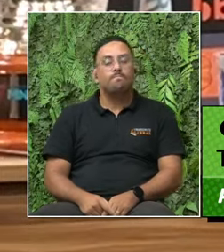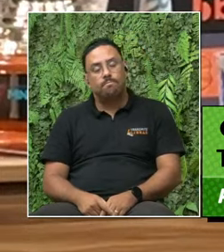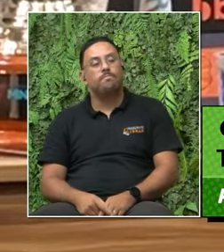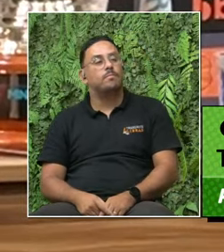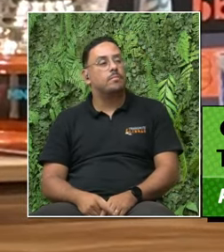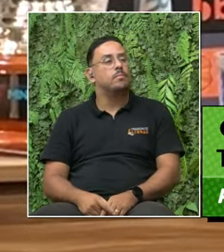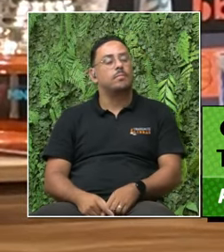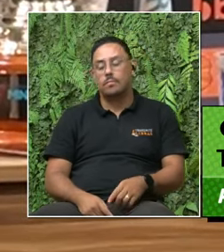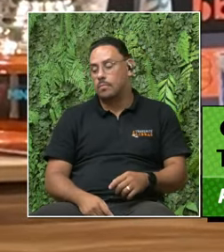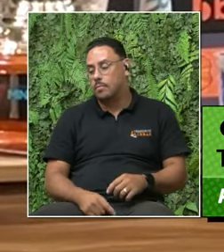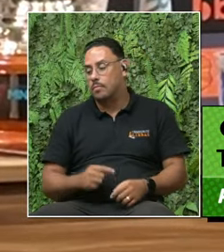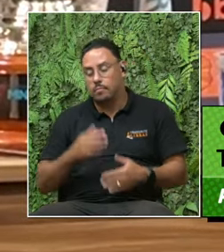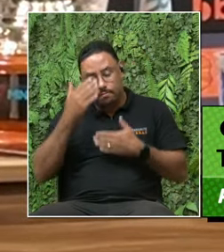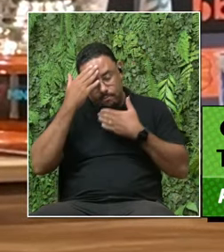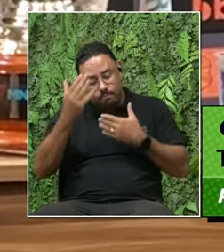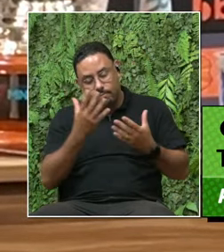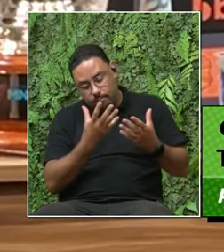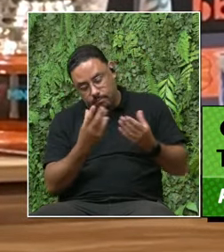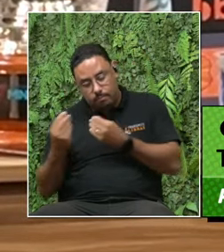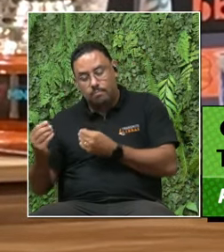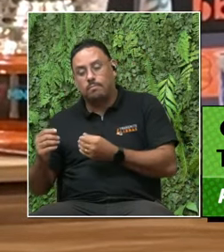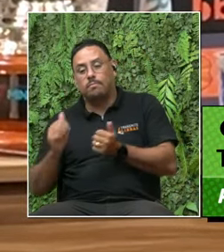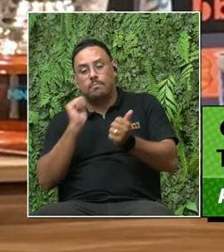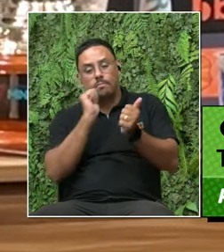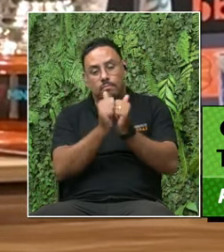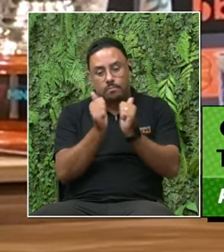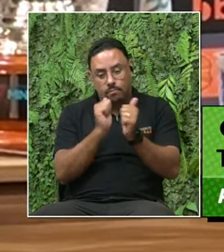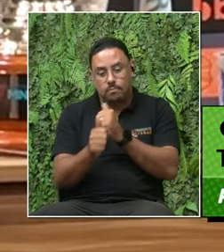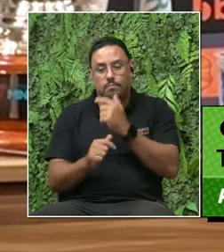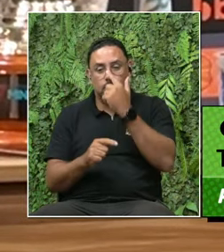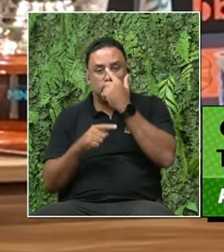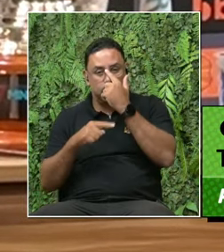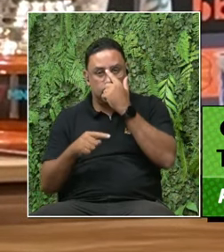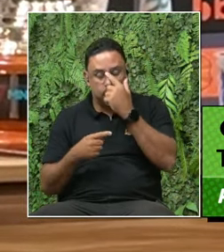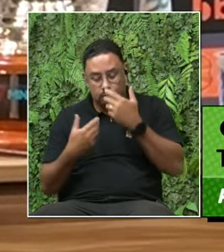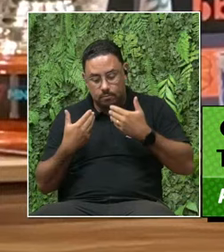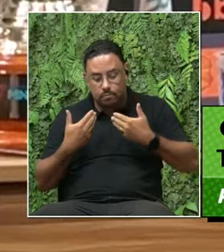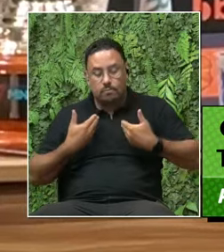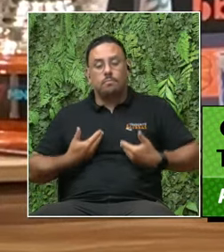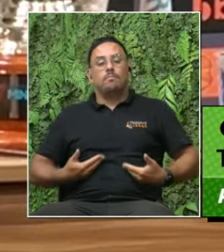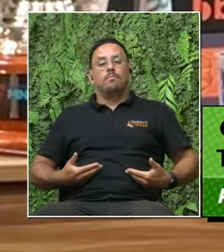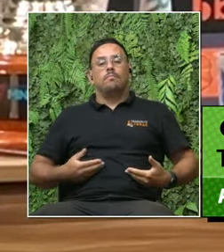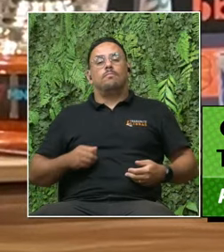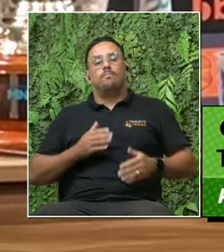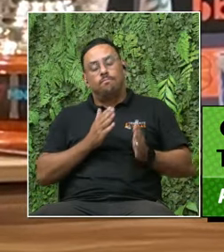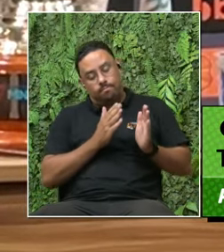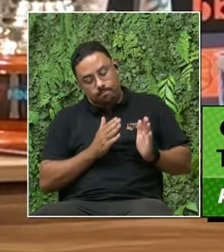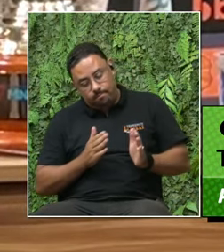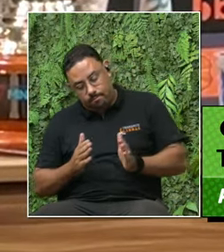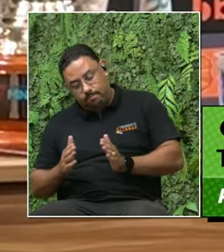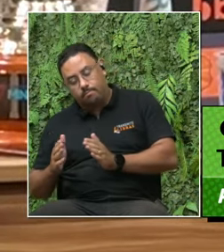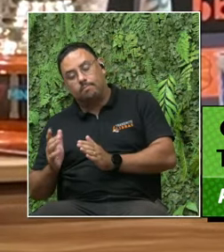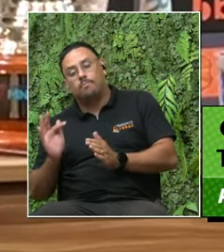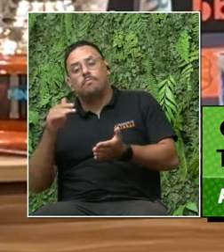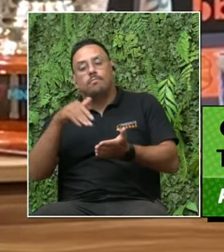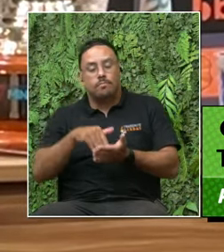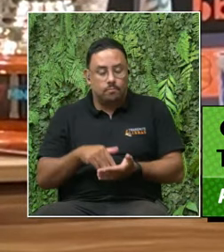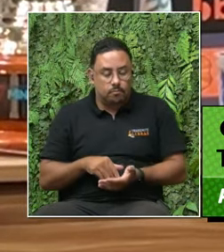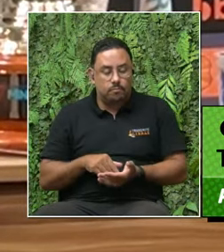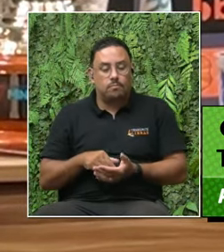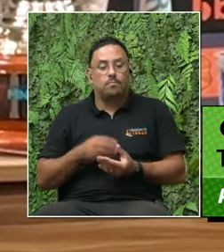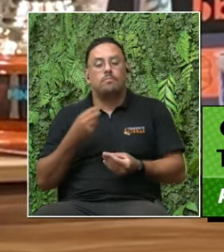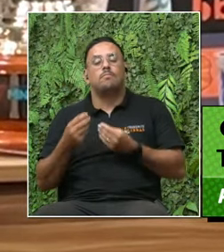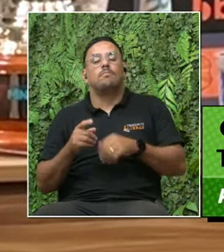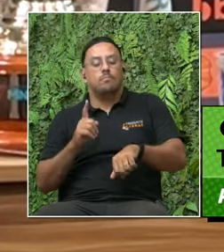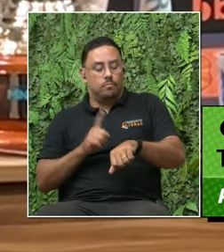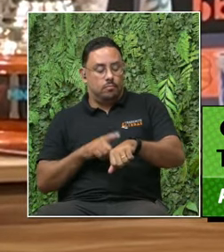s le agradeo a los jugadores comportamiento que tuvieron durante las dos finales con